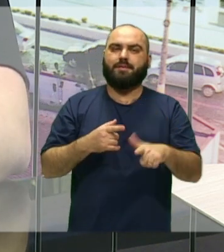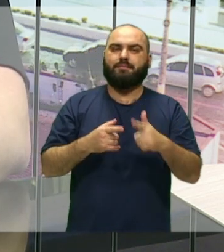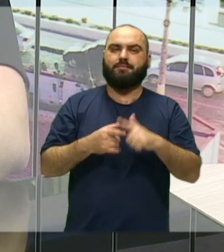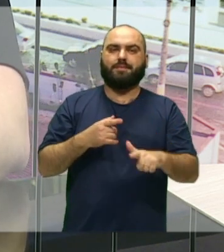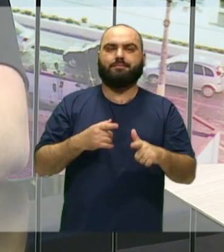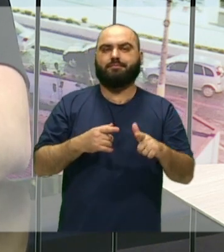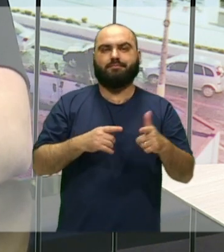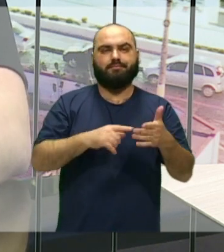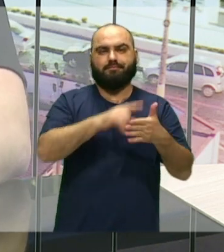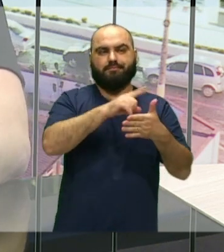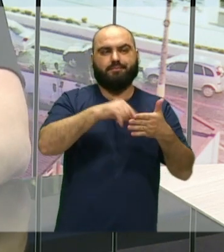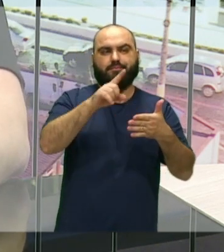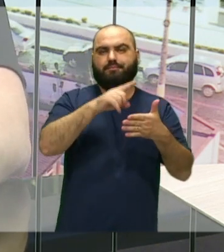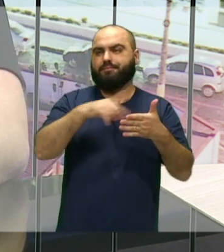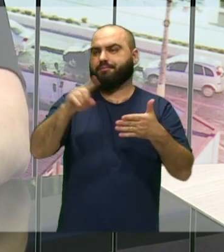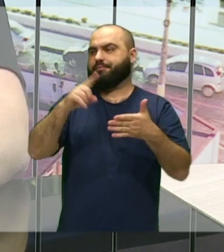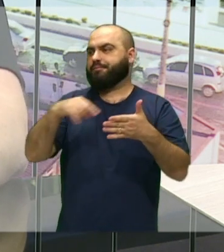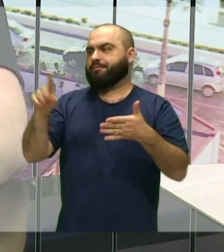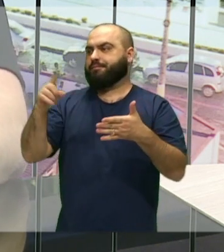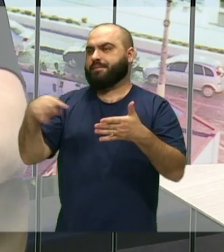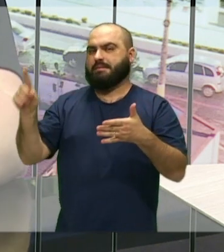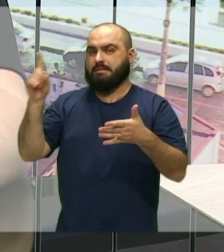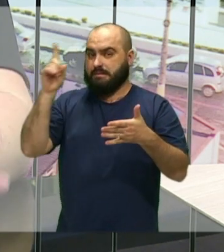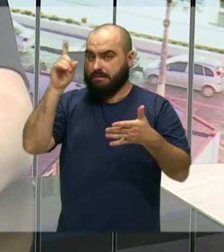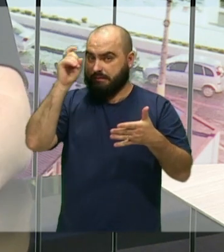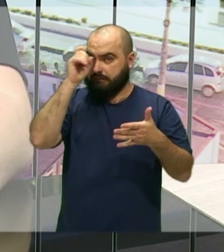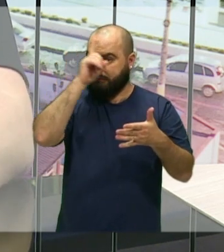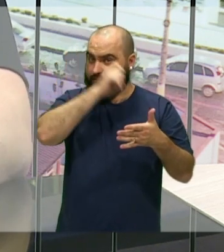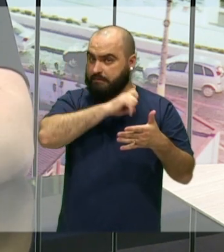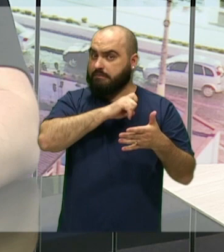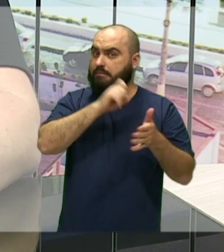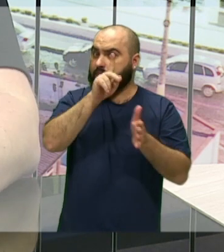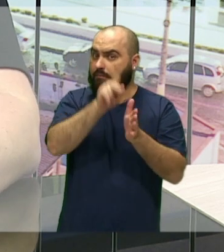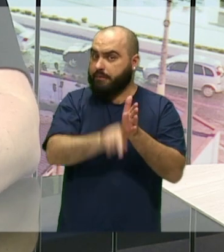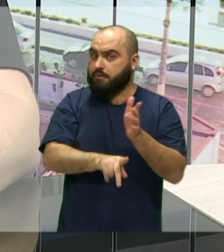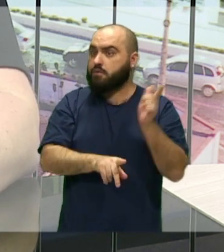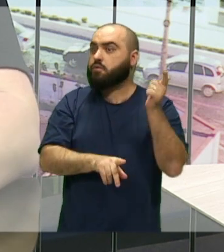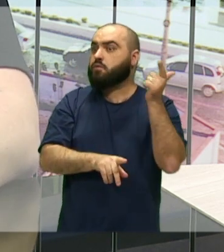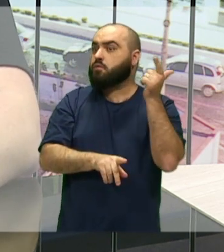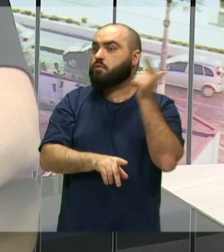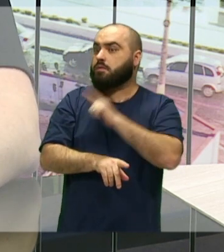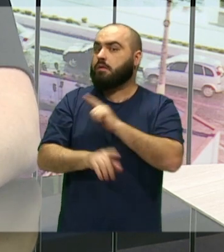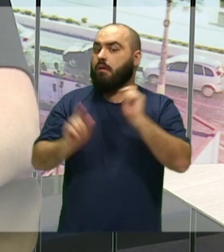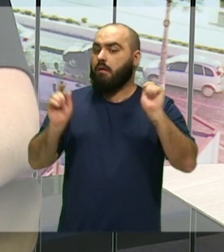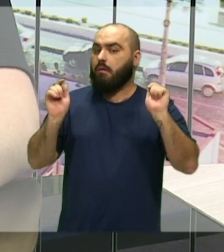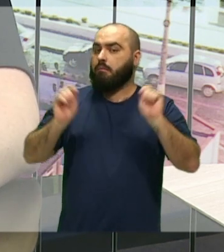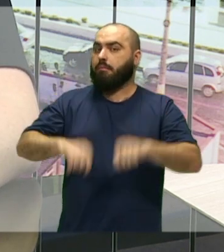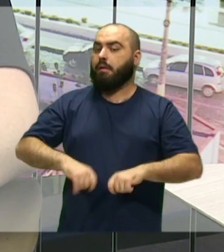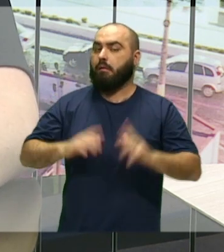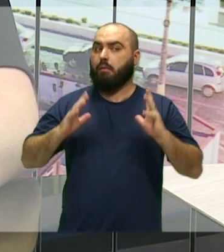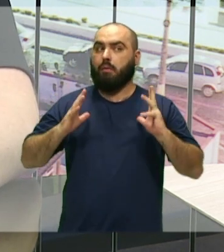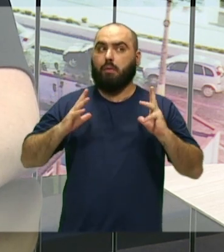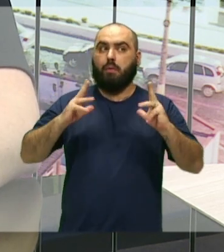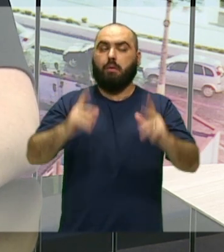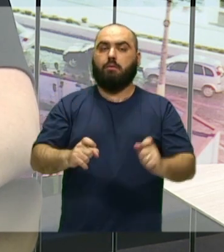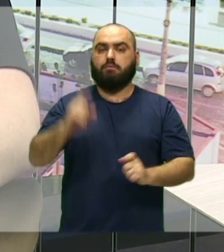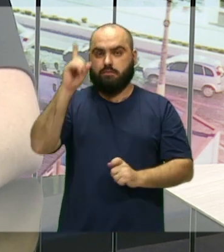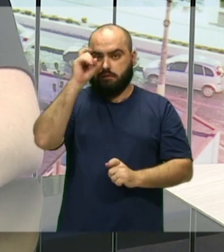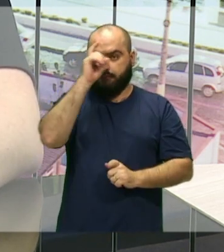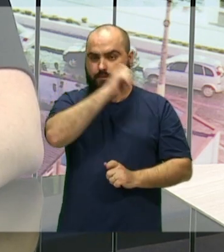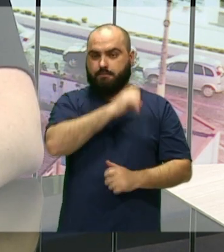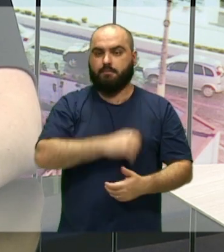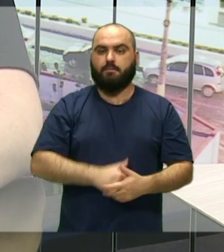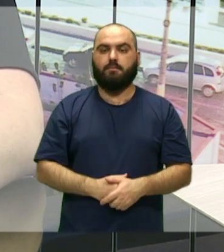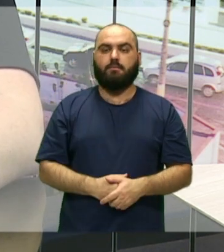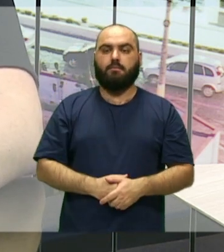tipo seria muito difícil um projeto conseguir alcançar todos eh então a gente estipulou que